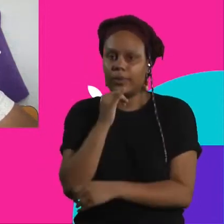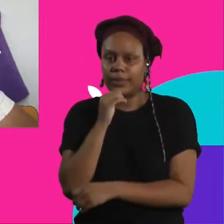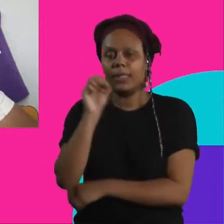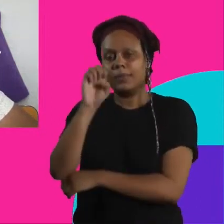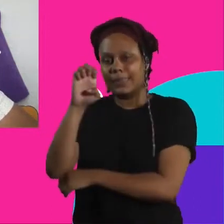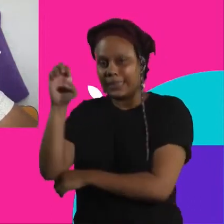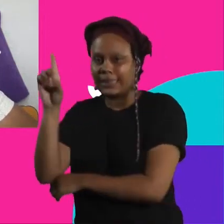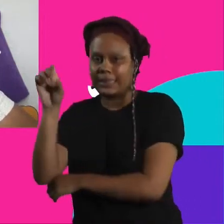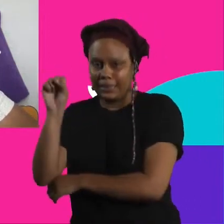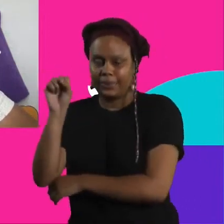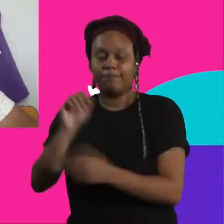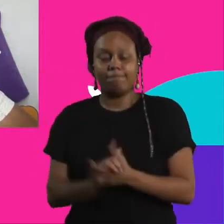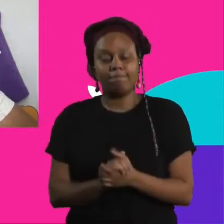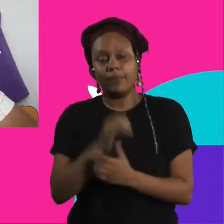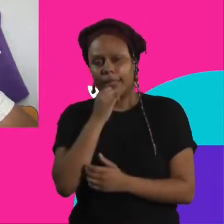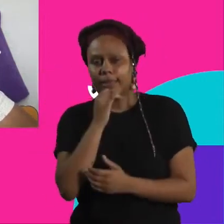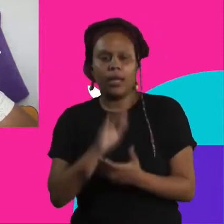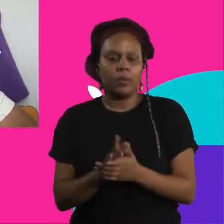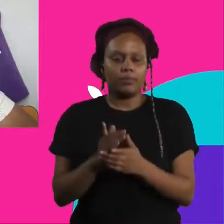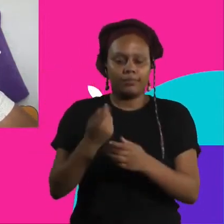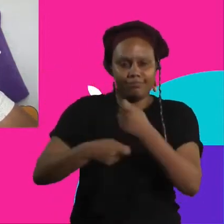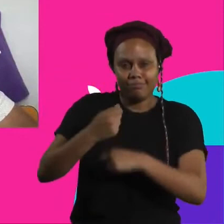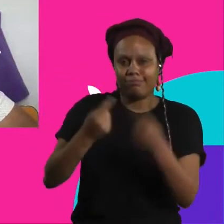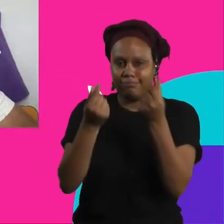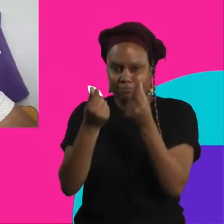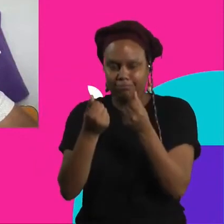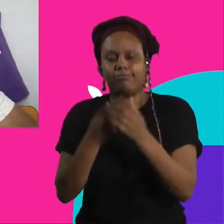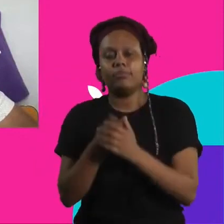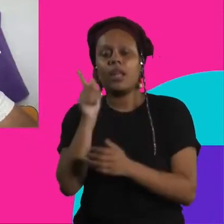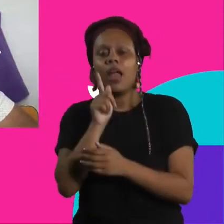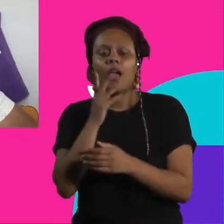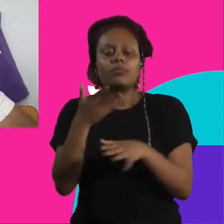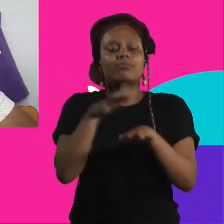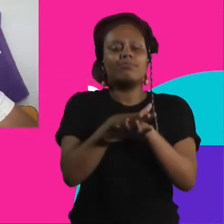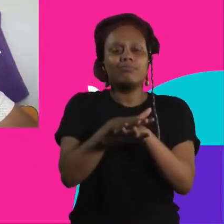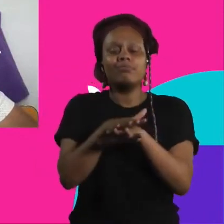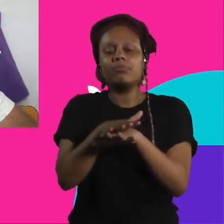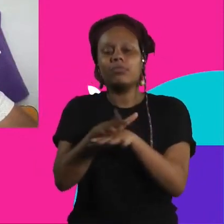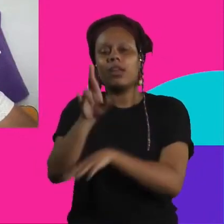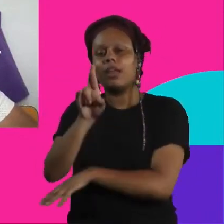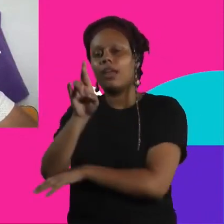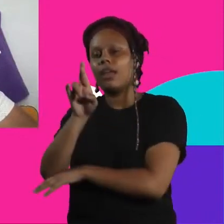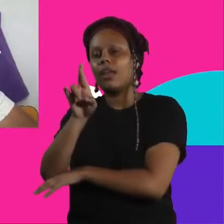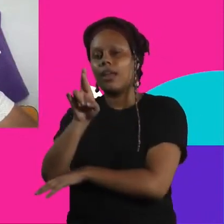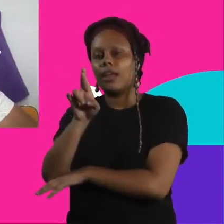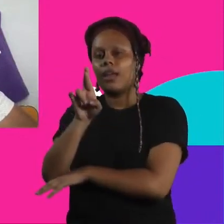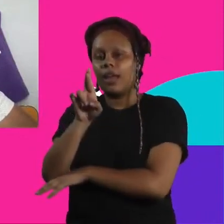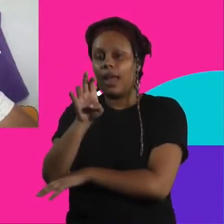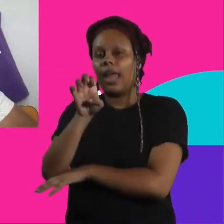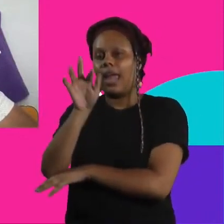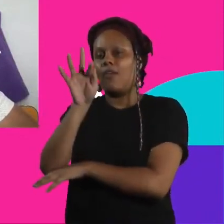né, as finanças e o acesso para incluir, por exemplo, refugiados venezuelanos no nosso país, né? E aí se